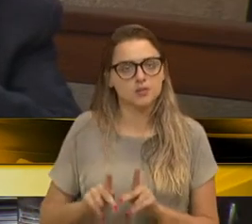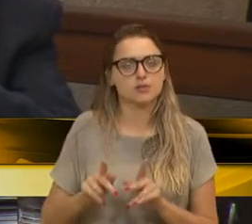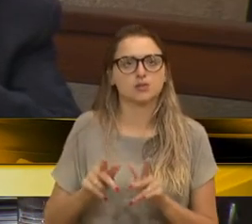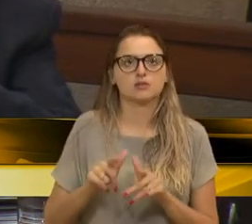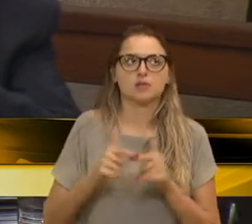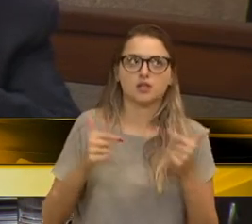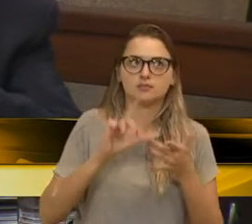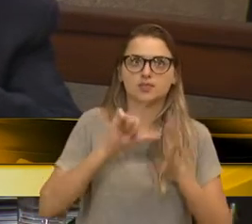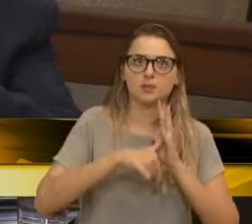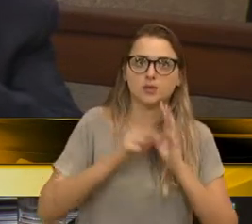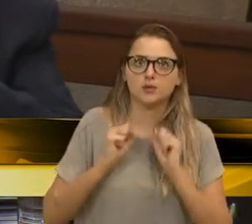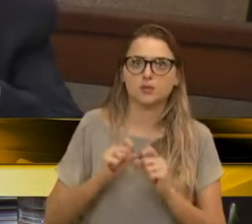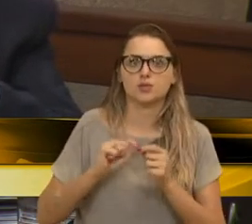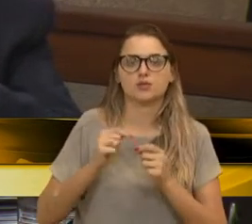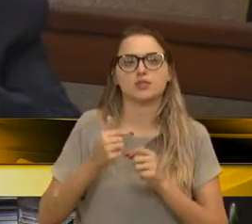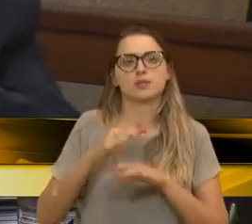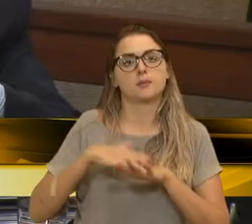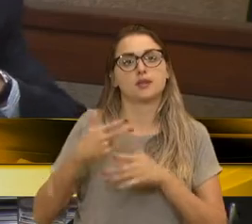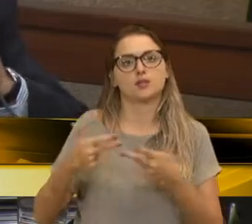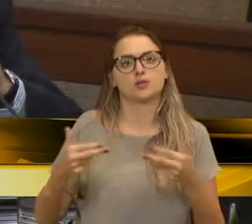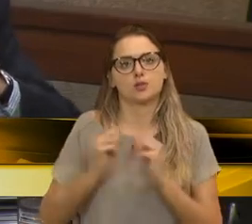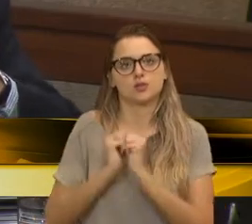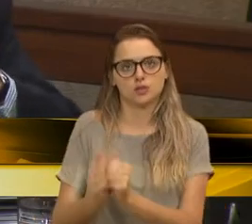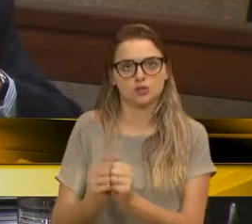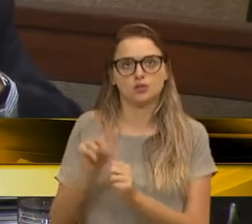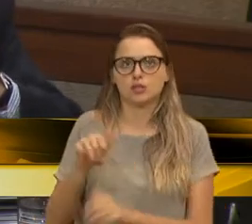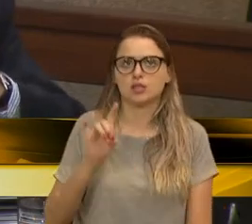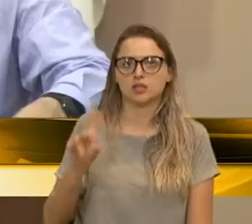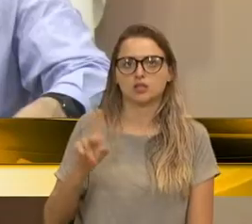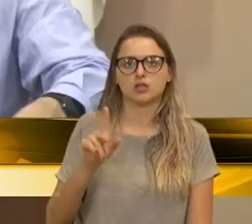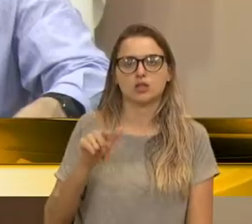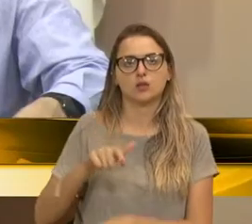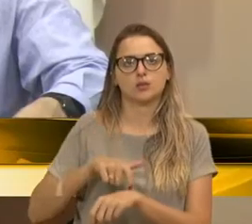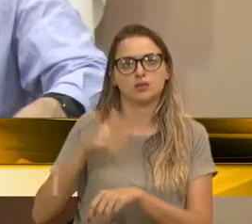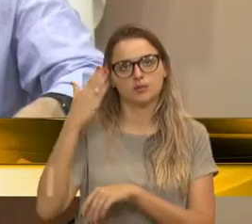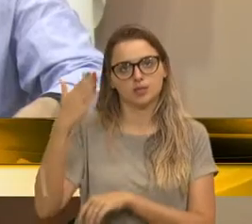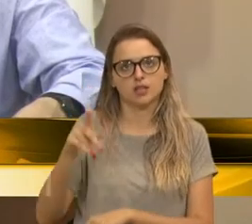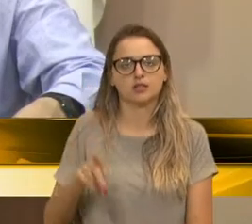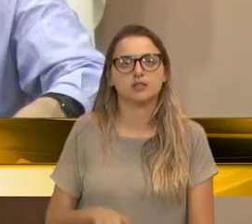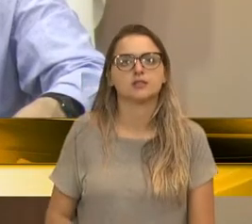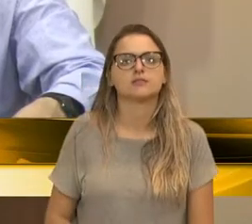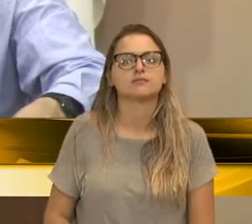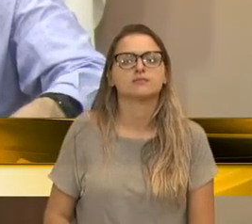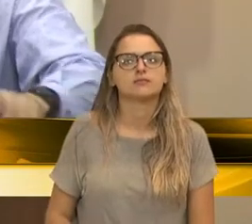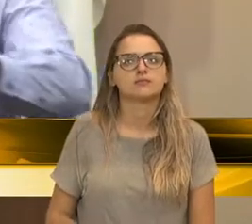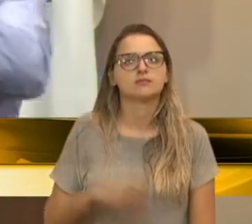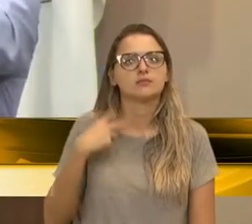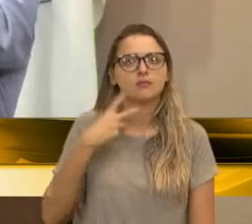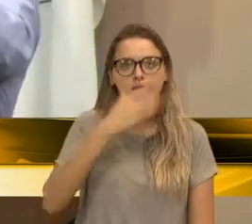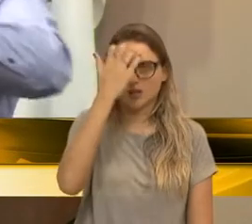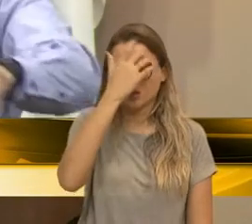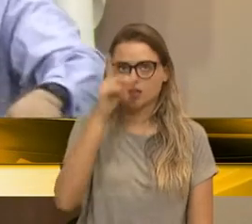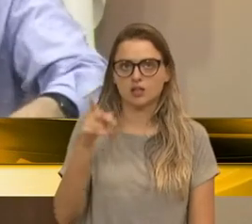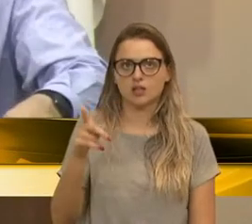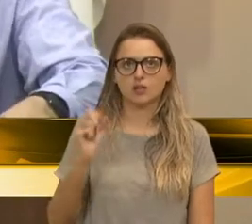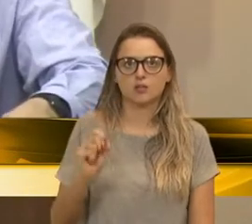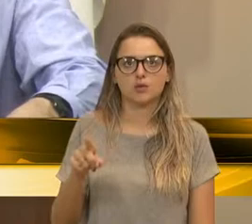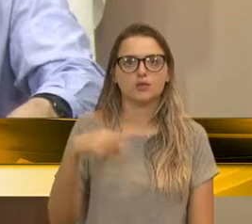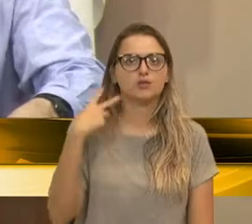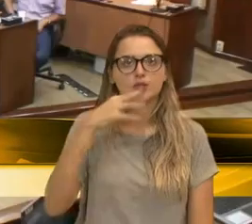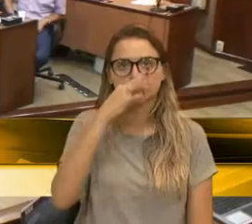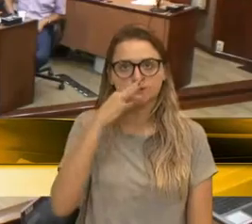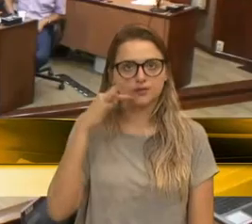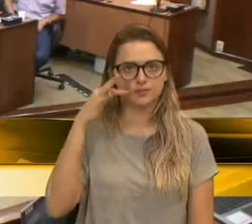algum sacrifício junto também. É isso, obrigado pela parte, vereador. Obrigado, vereador Adiló. Eu não sei quem é o próximo, vereadora